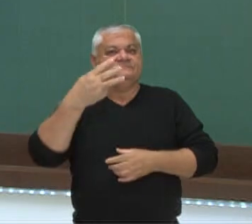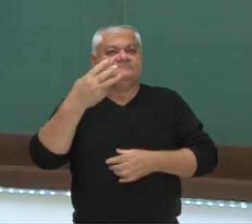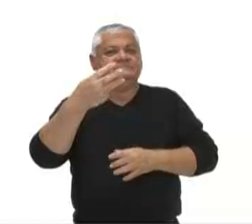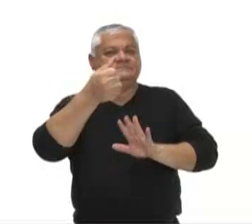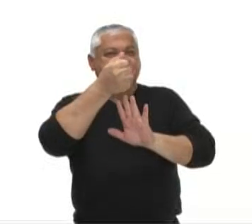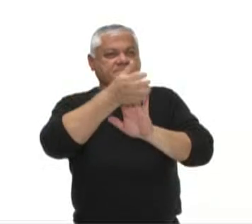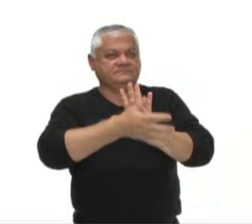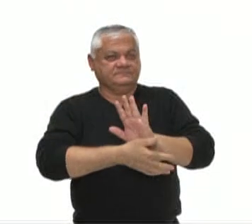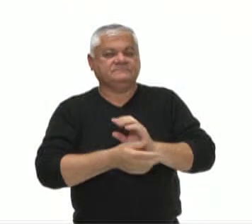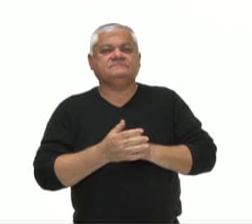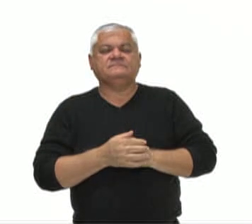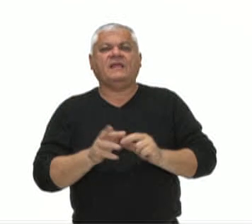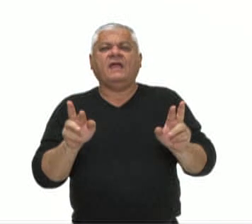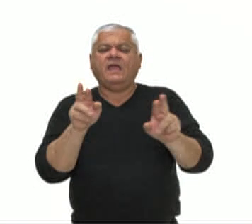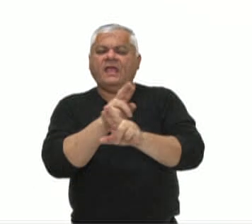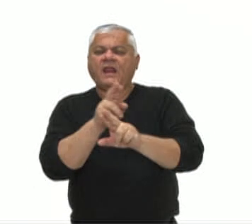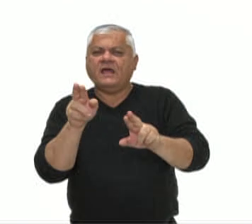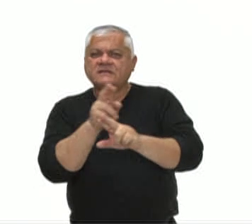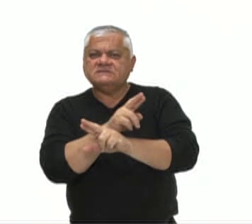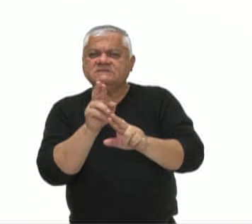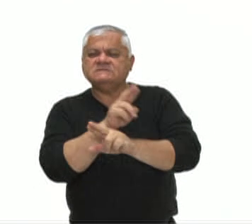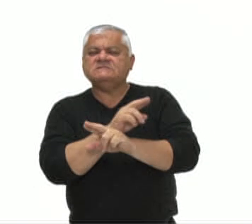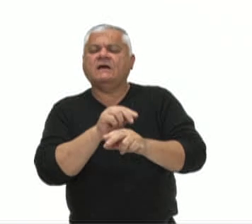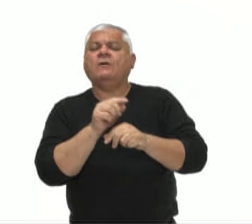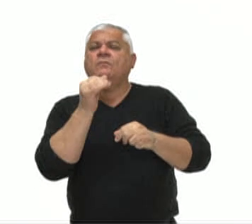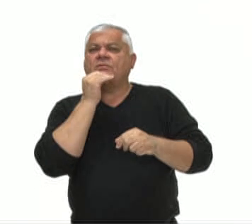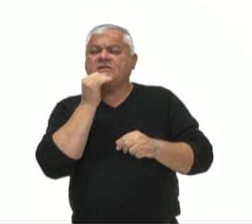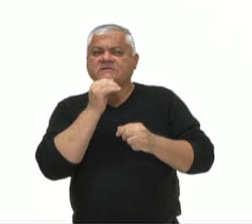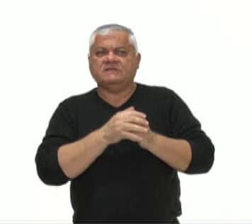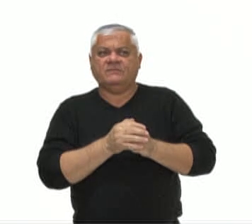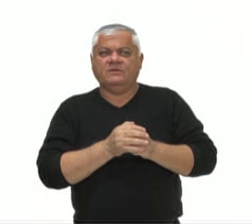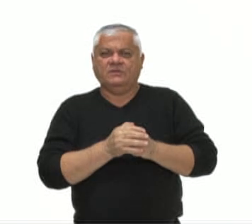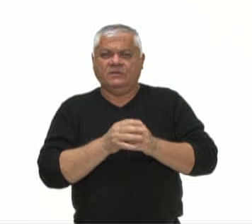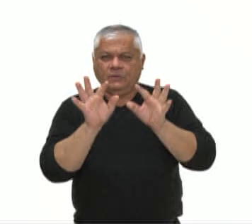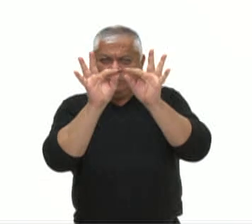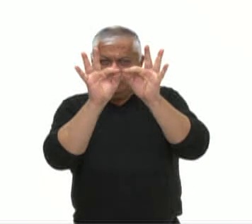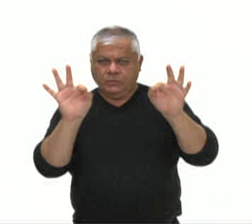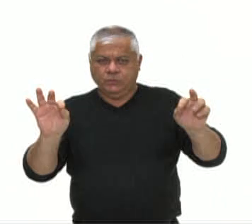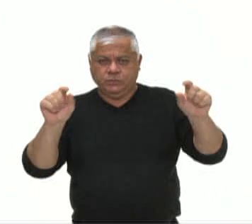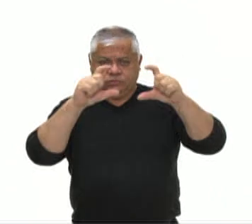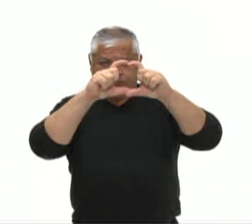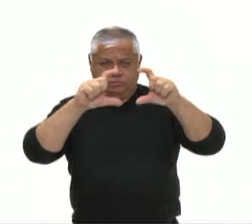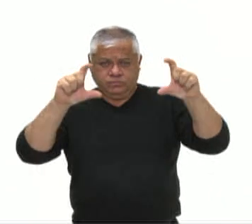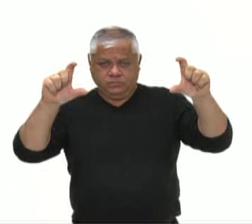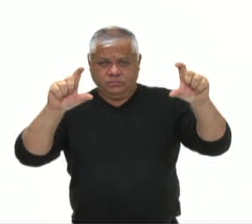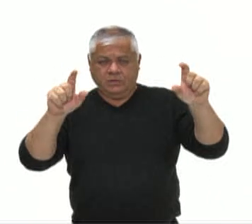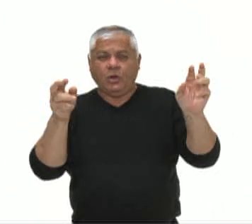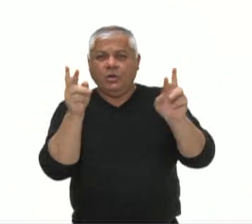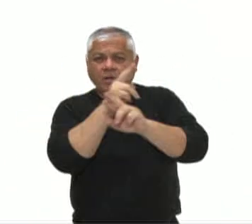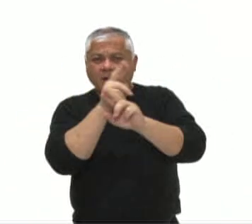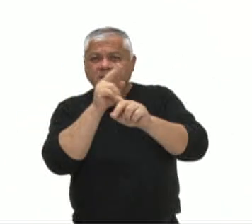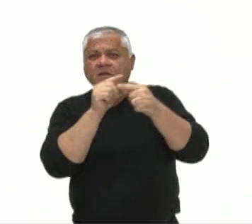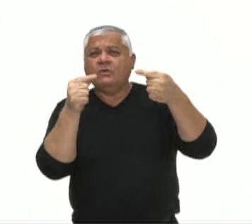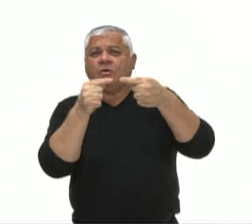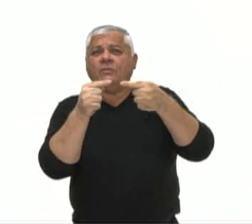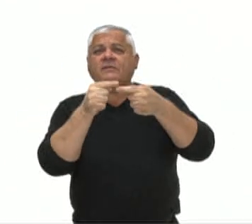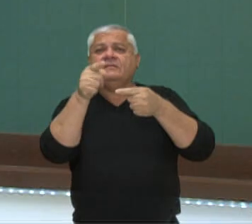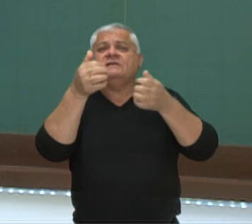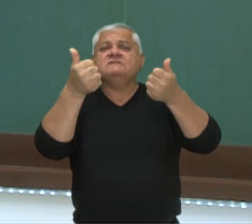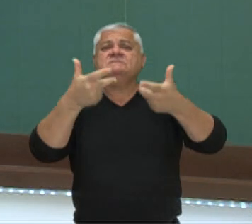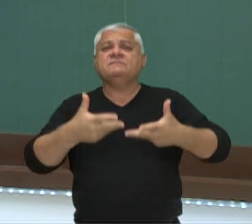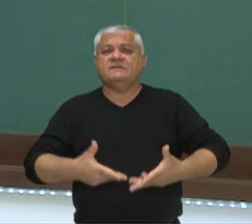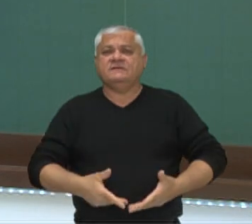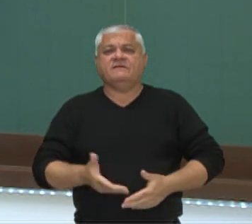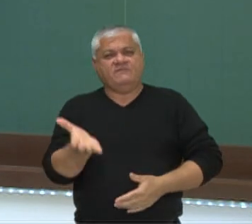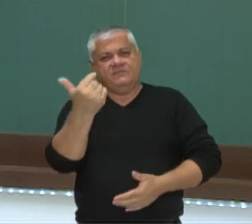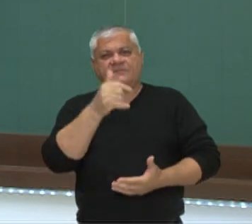Qual é a relação de sentido que as orações do primeiro quadrinho da tira estabelecem entre si? Explique.